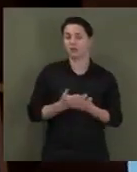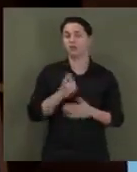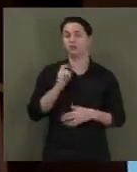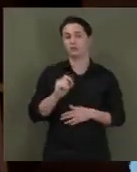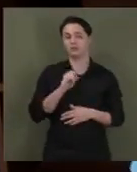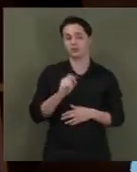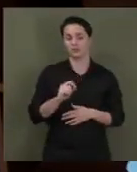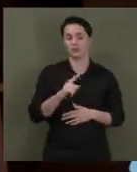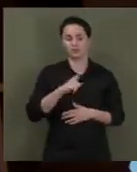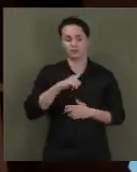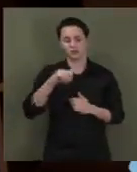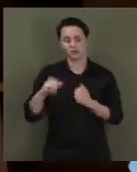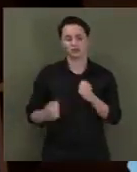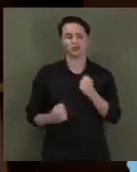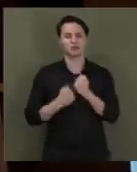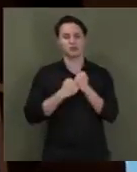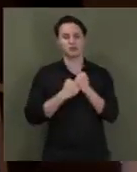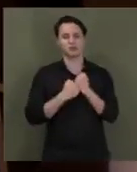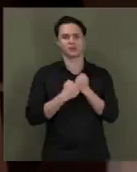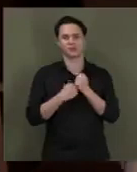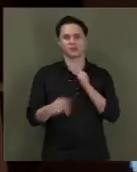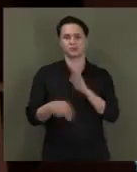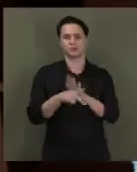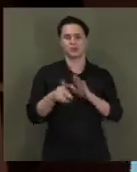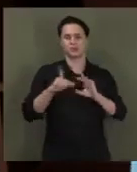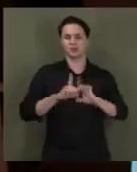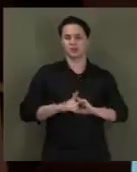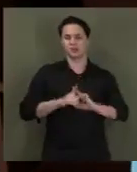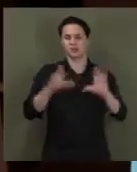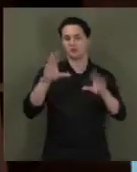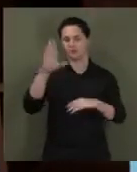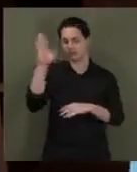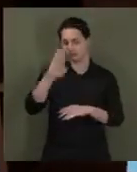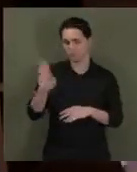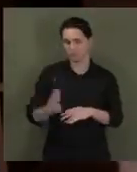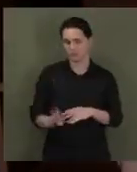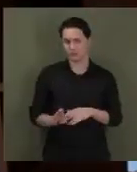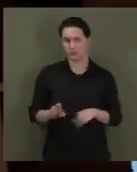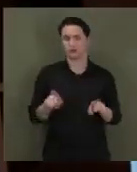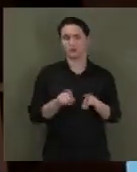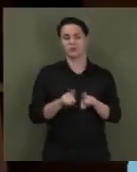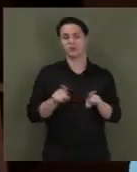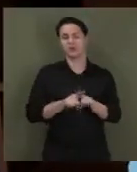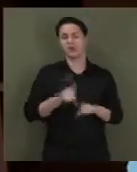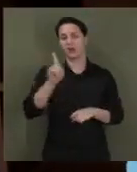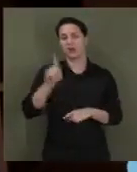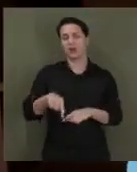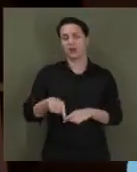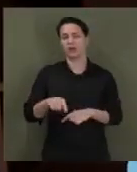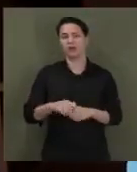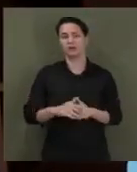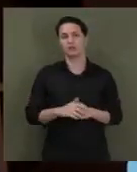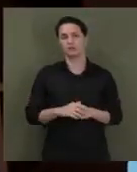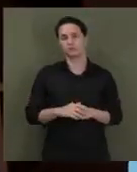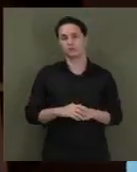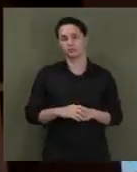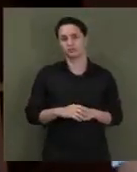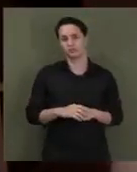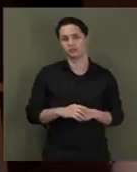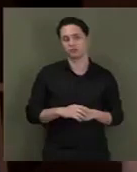o fortalecimento da democracia brasileira também passa